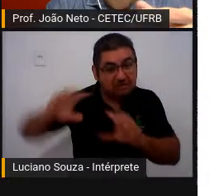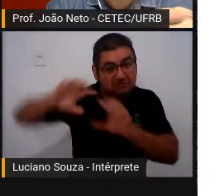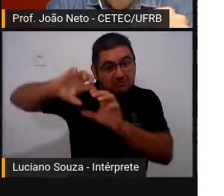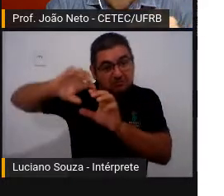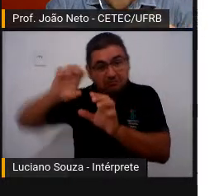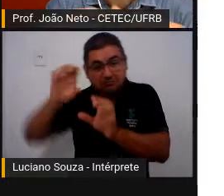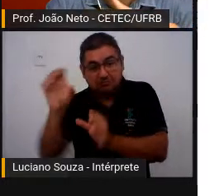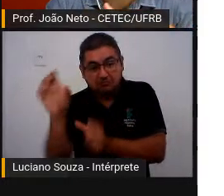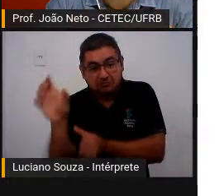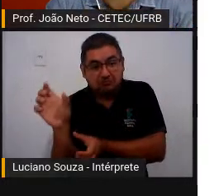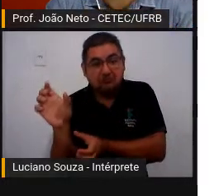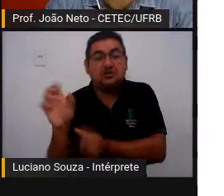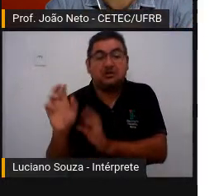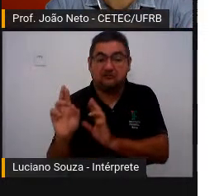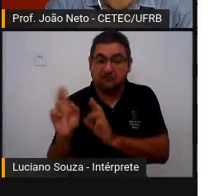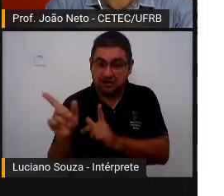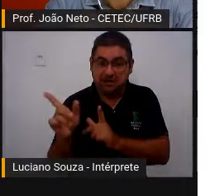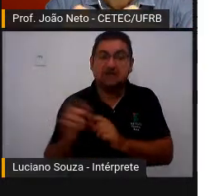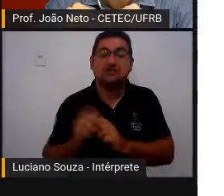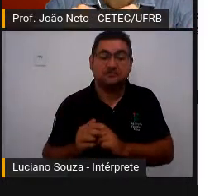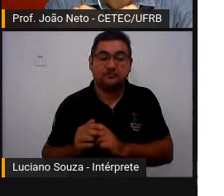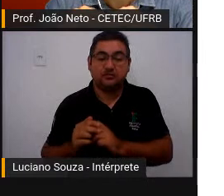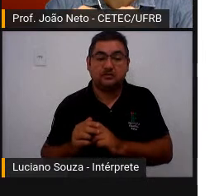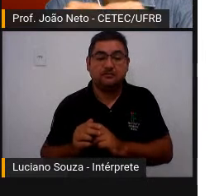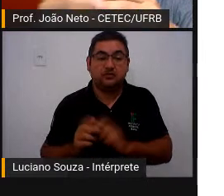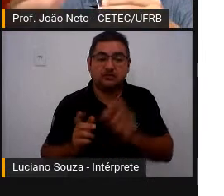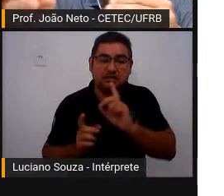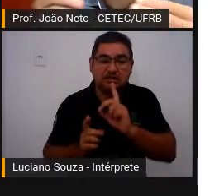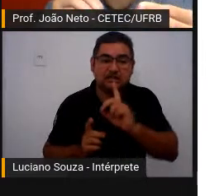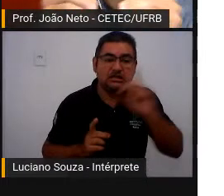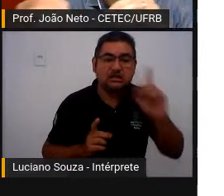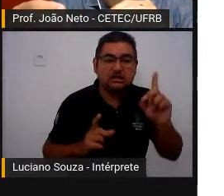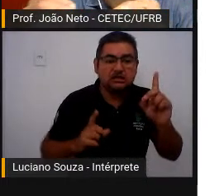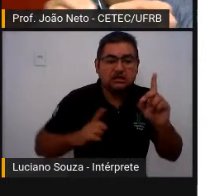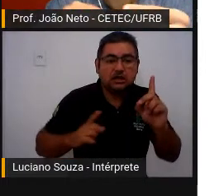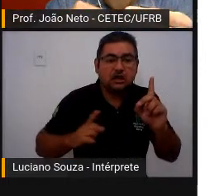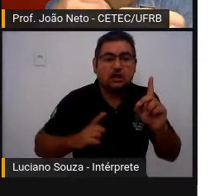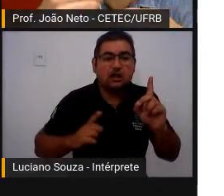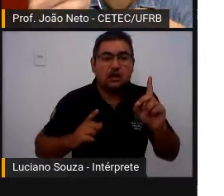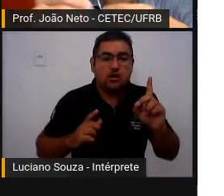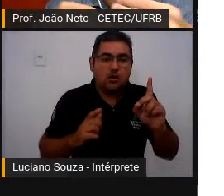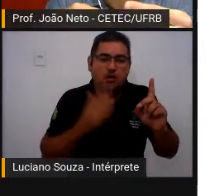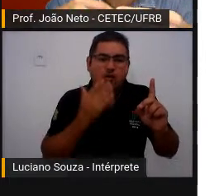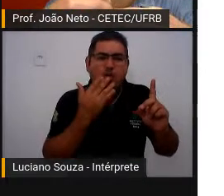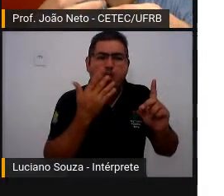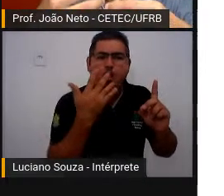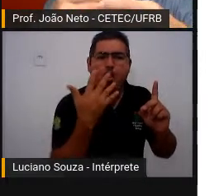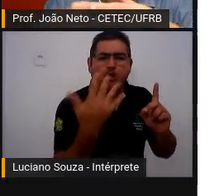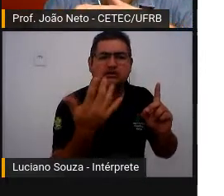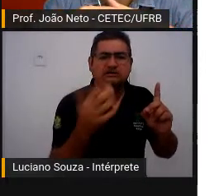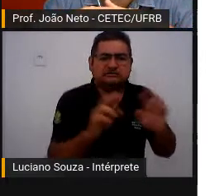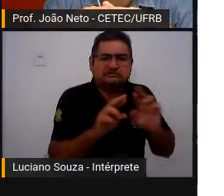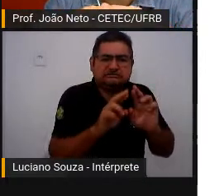direita nós temos aí o teclado a com cores diferenciadas temos sabemos também tem pessoas a